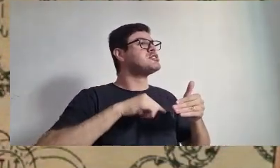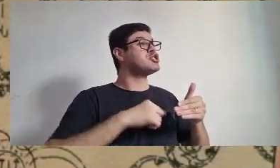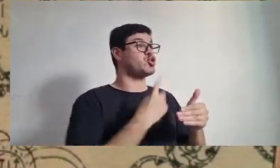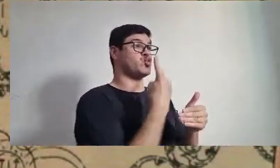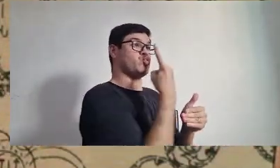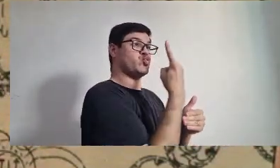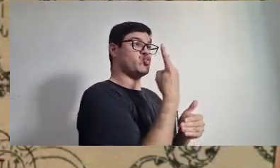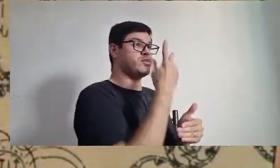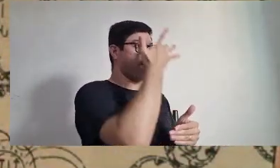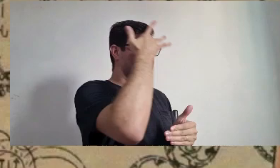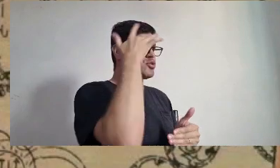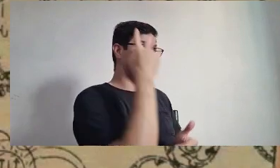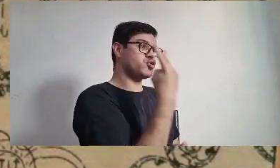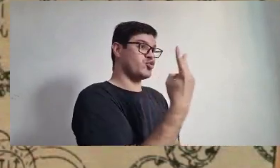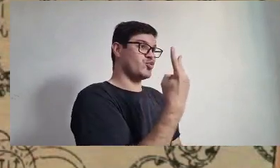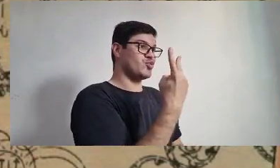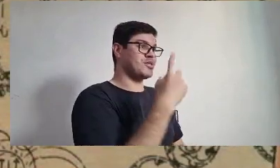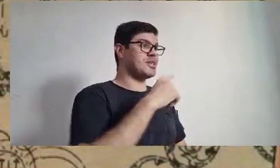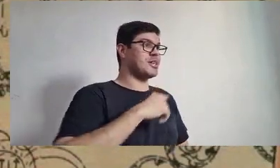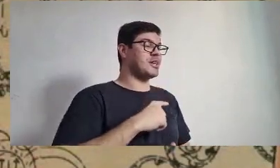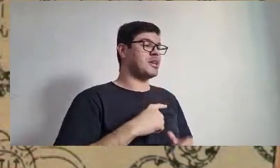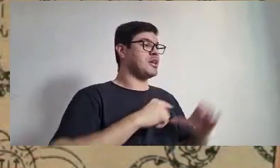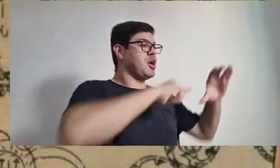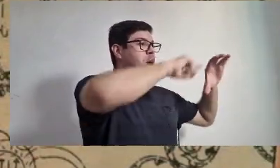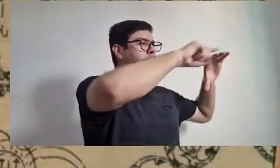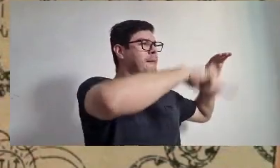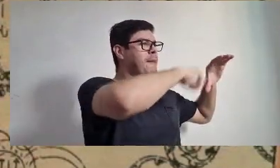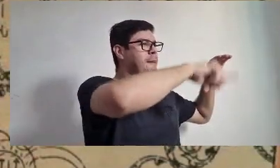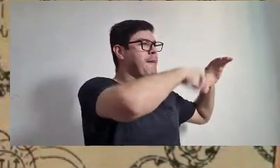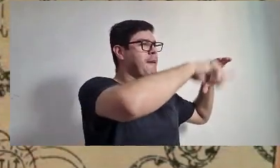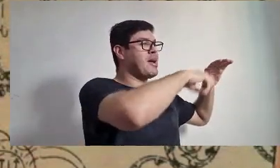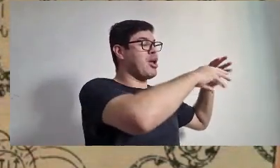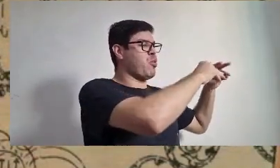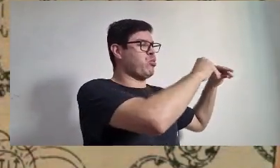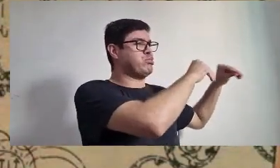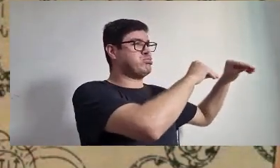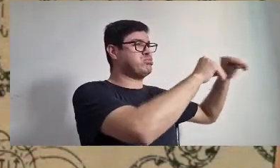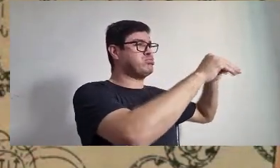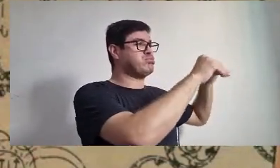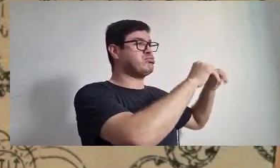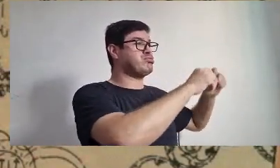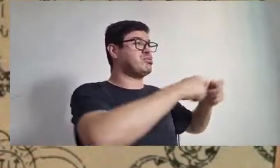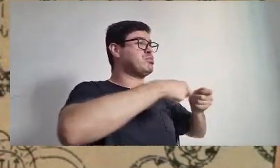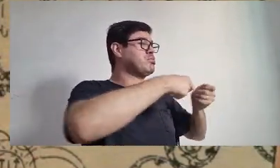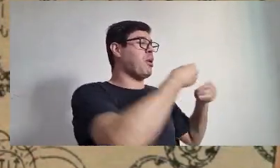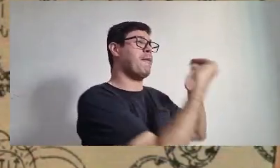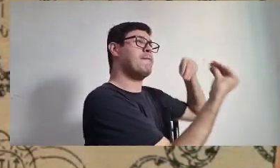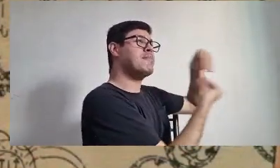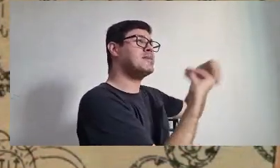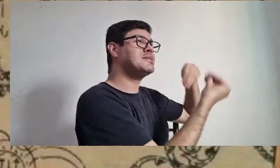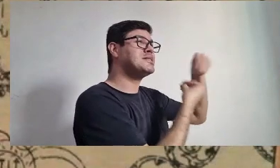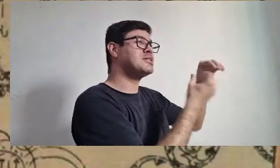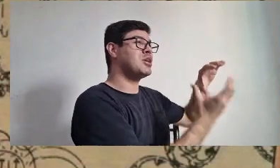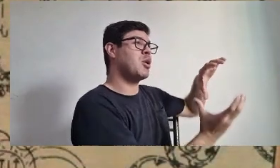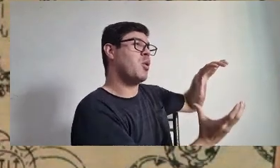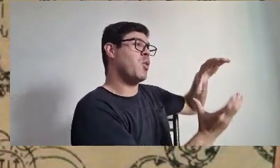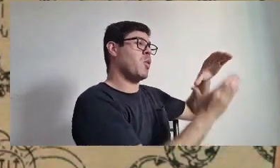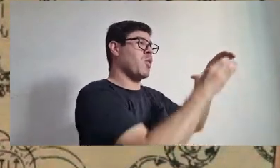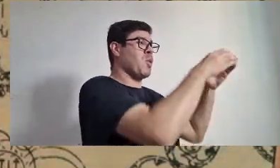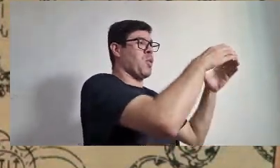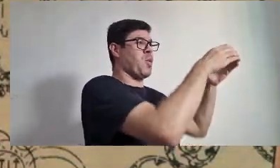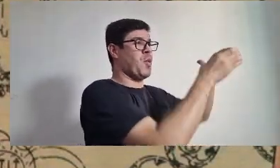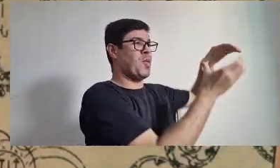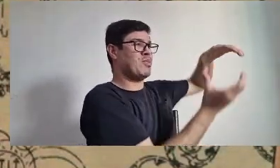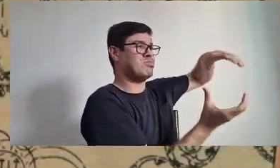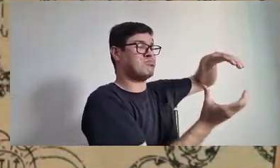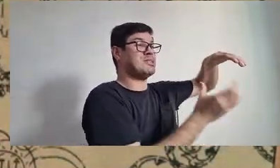pessoas. Um indivíduo estava na betoneira, derramando concreto, e ali enchia, e a gente ia e